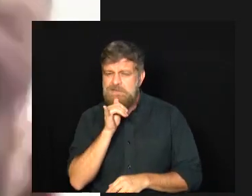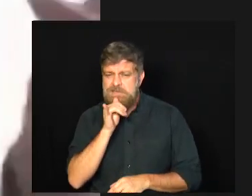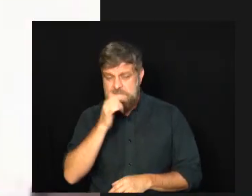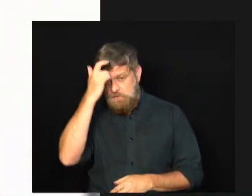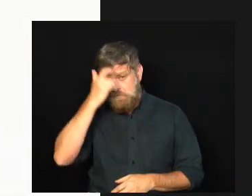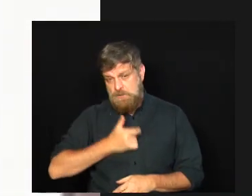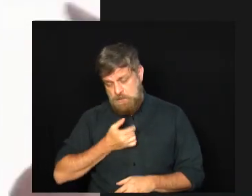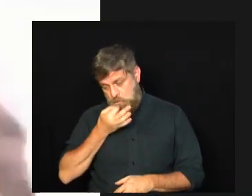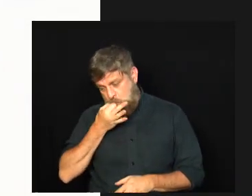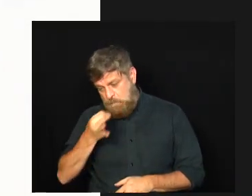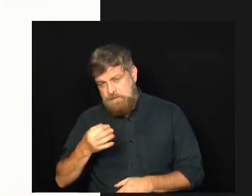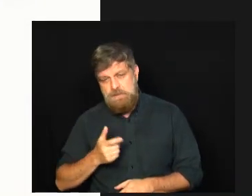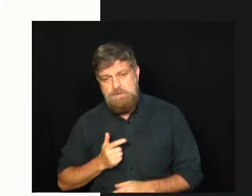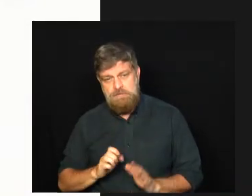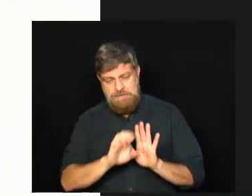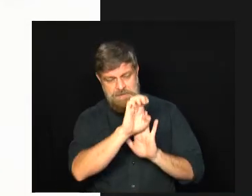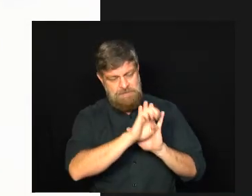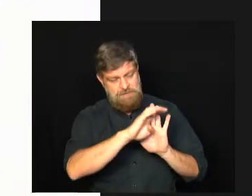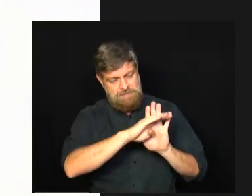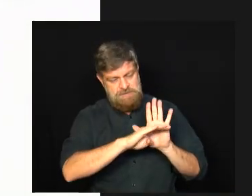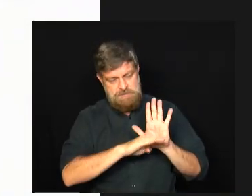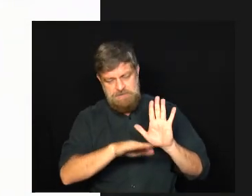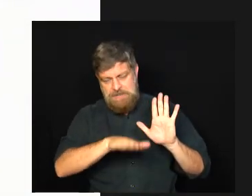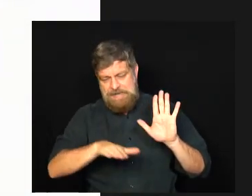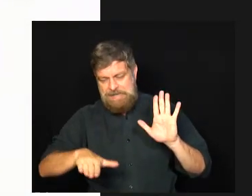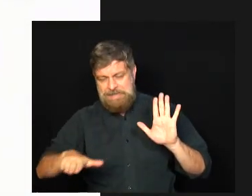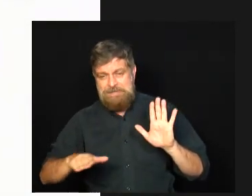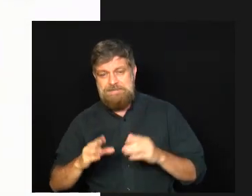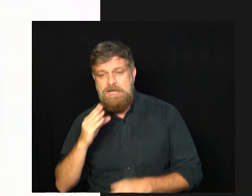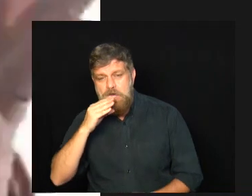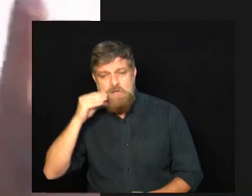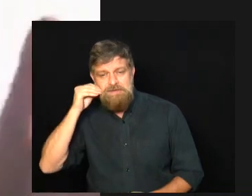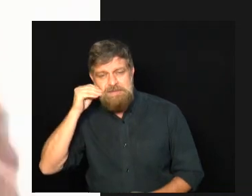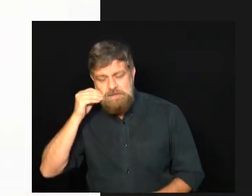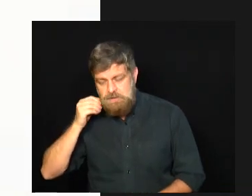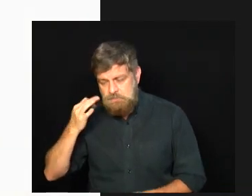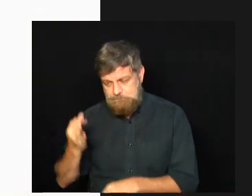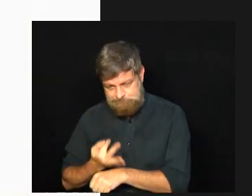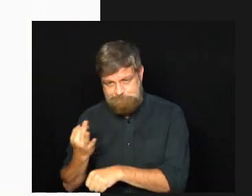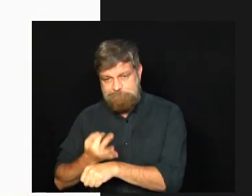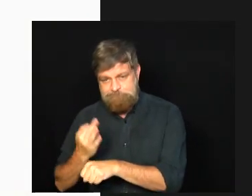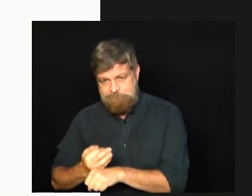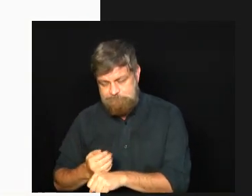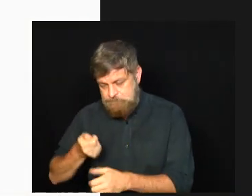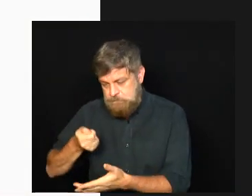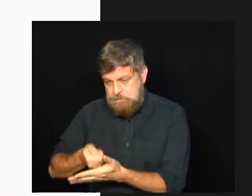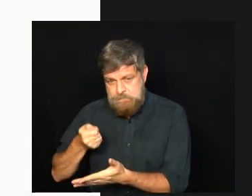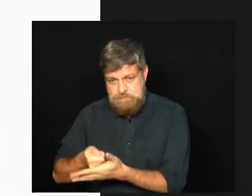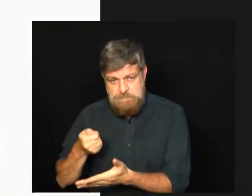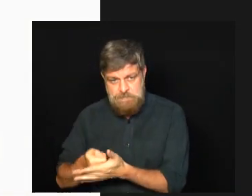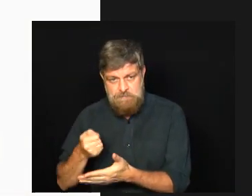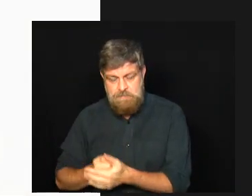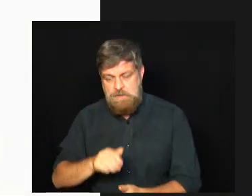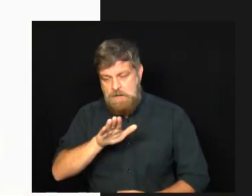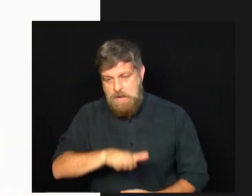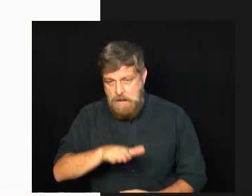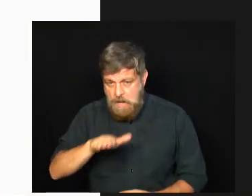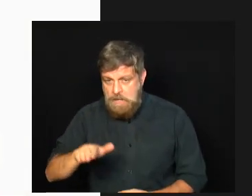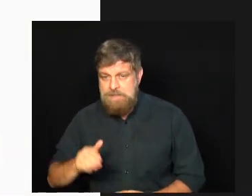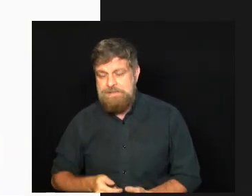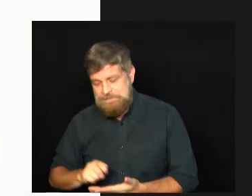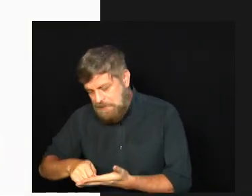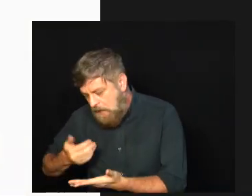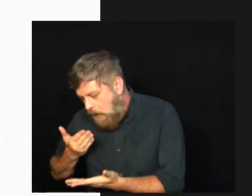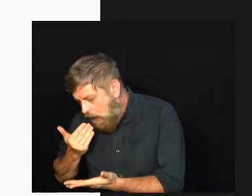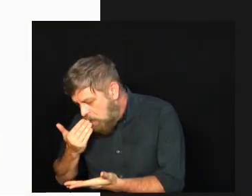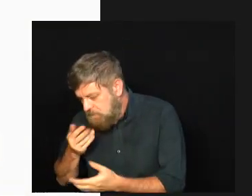vejo o Estatuto da Criança e do Adolescente, ele insiste muito no trabalho na criança, bem alimentada,